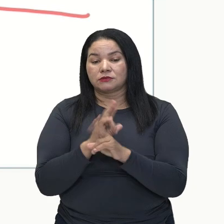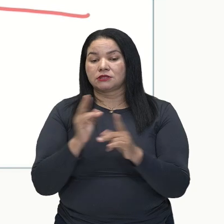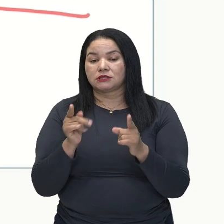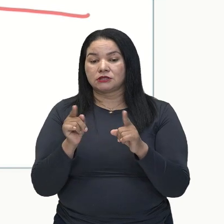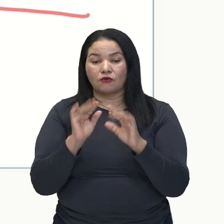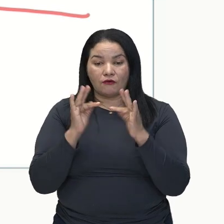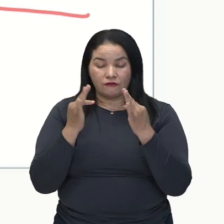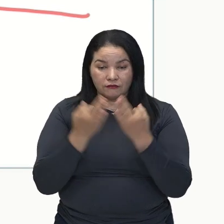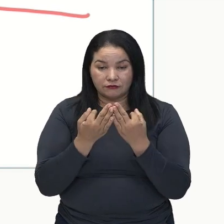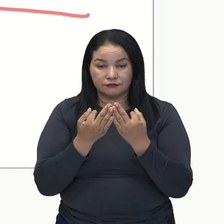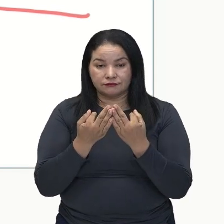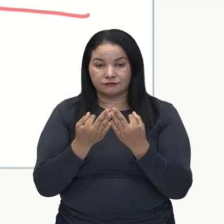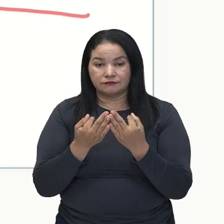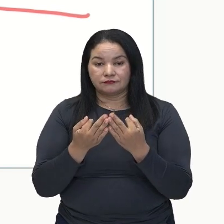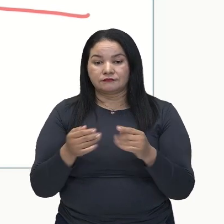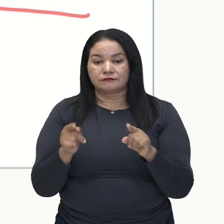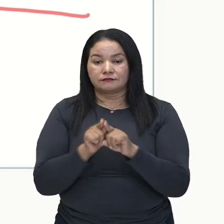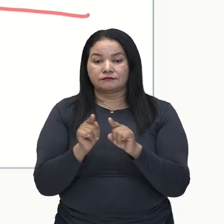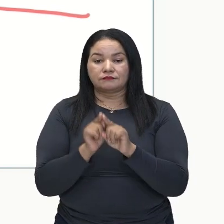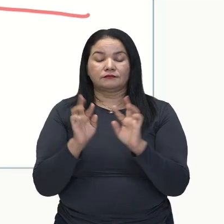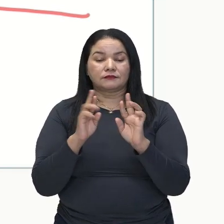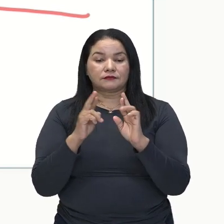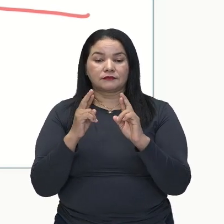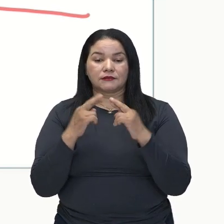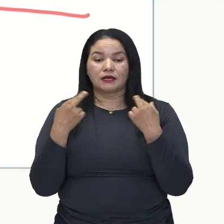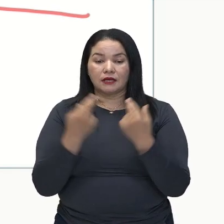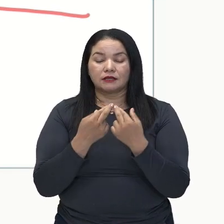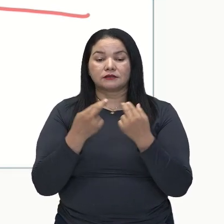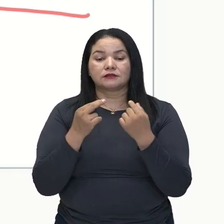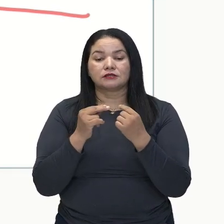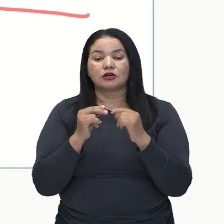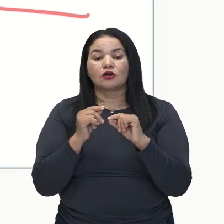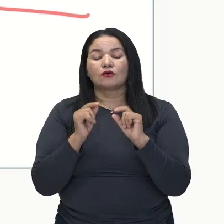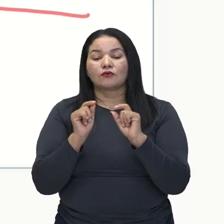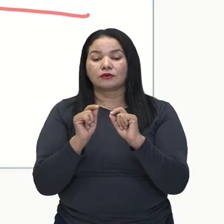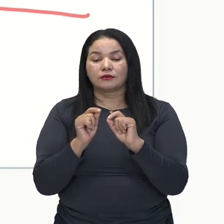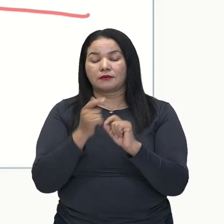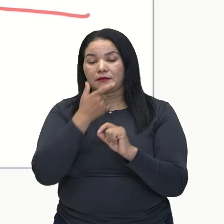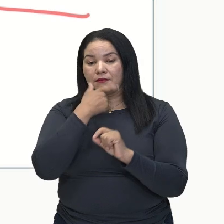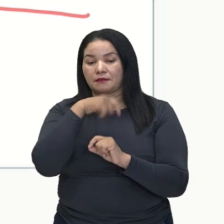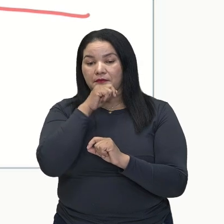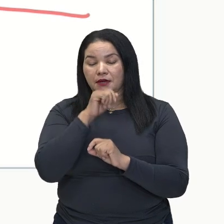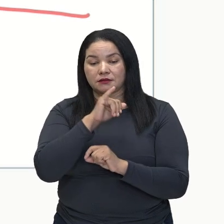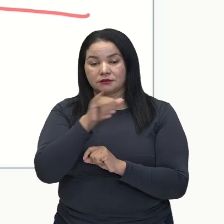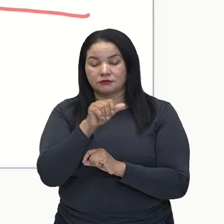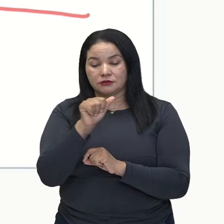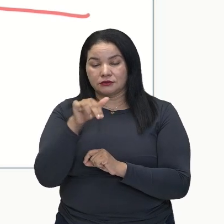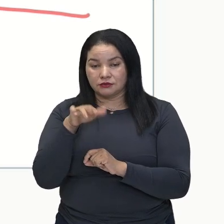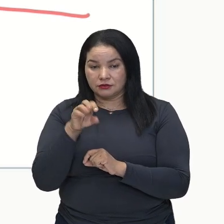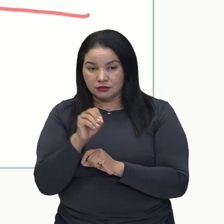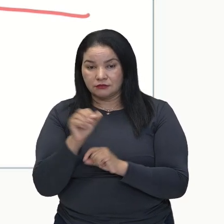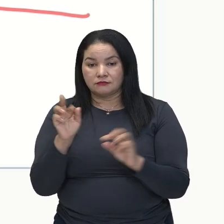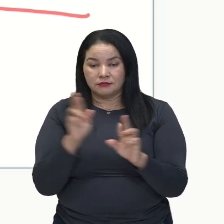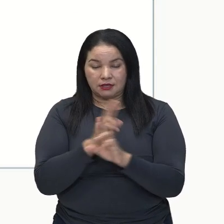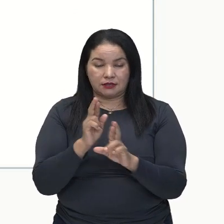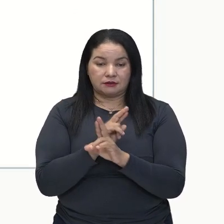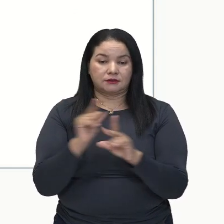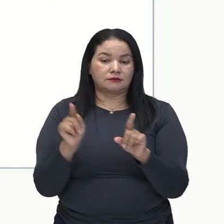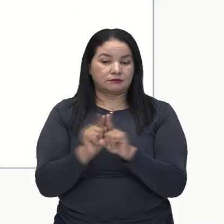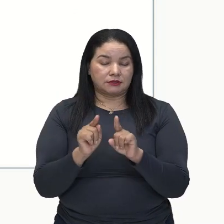e a relação dele com o patriarca, que é o pai Jano. São elementos mais descritivos,